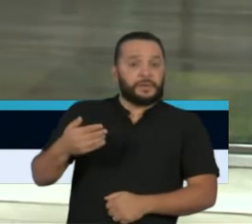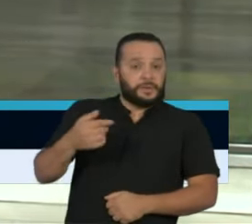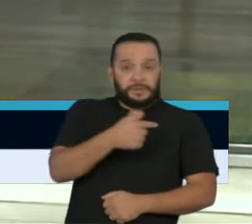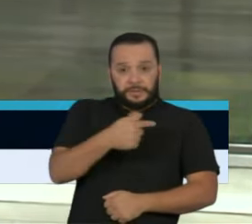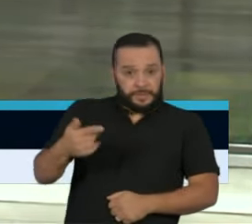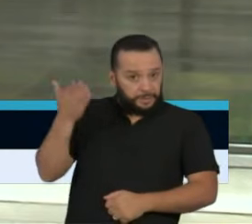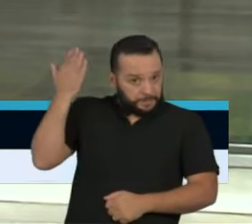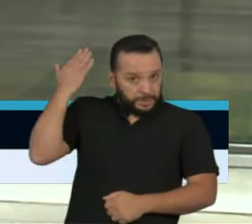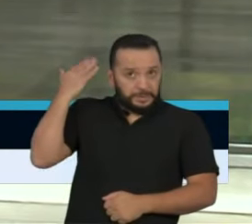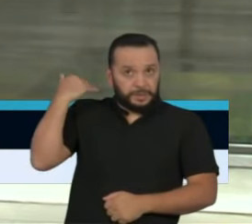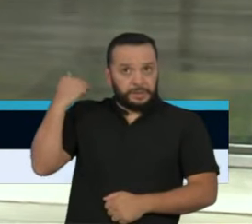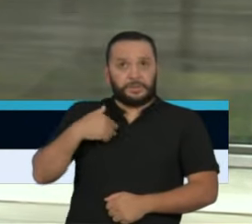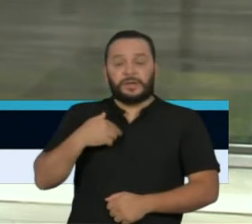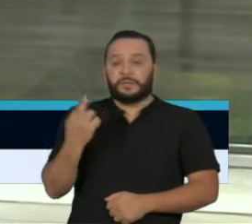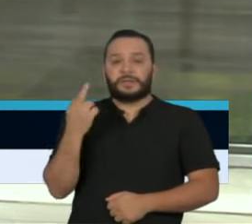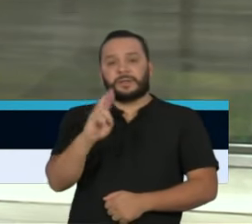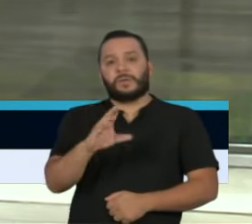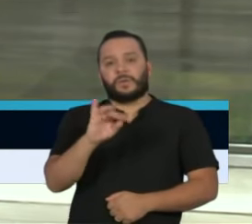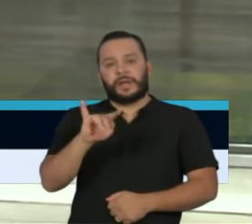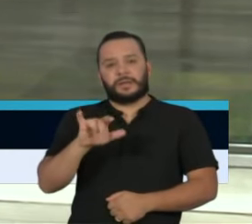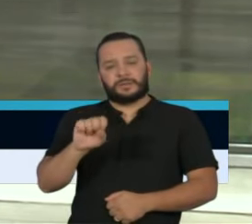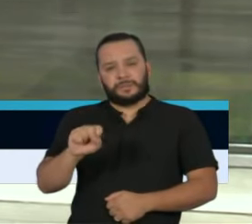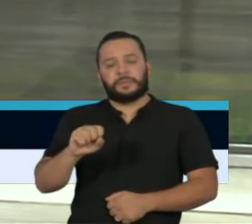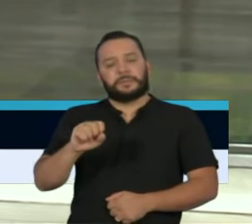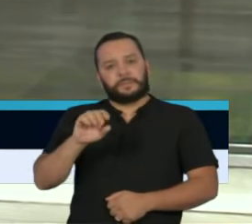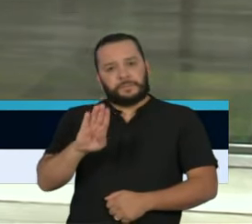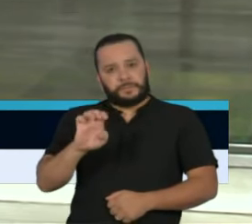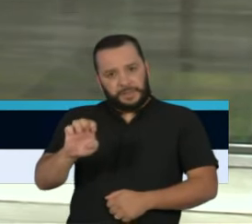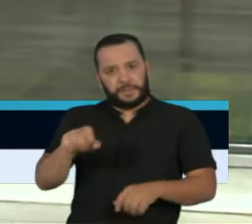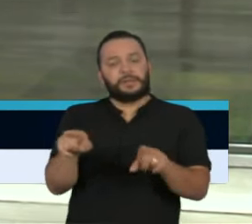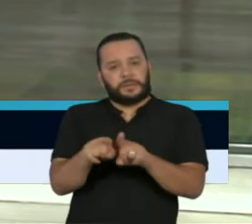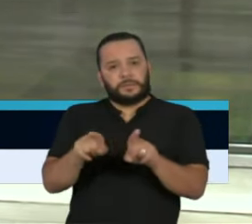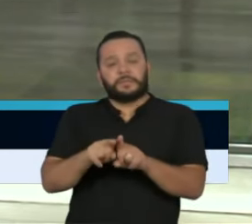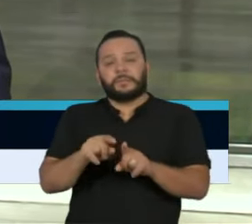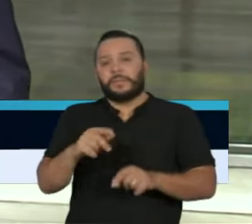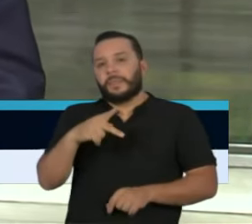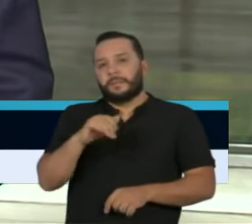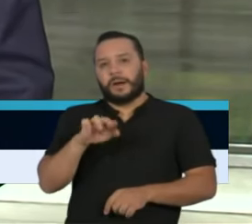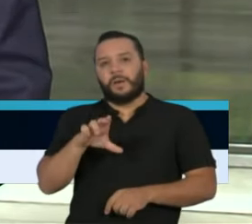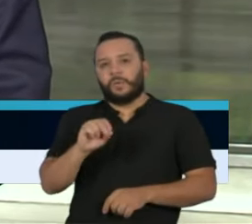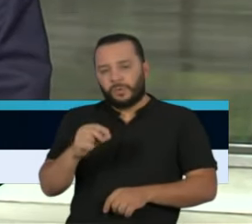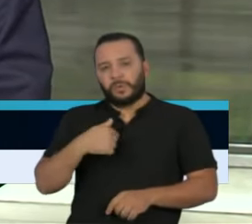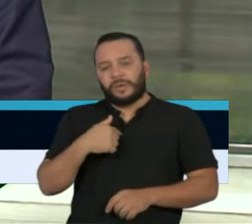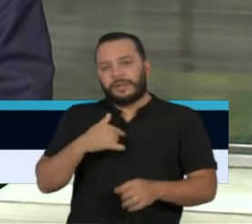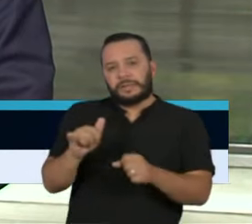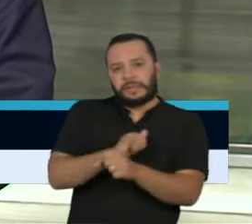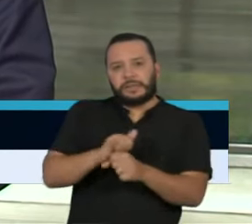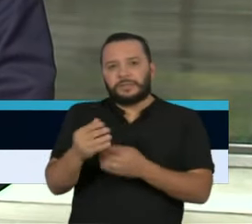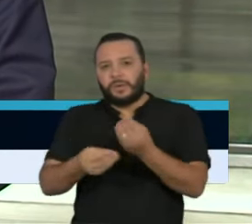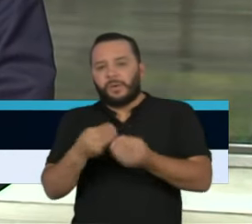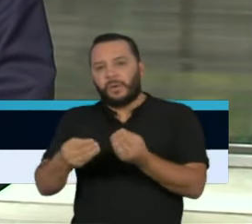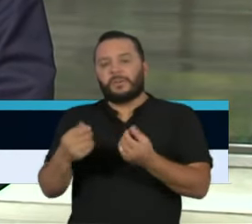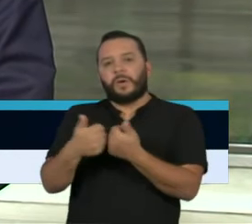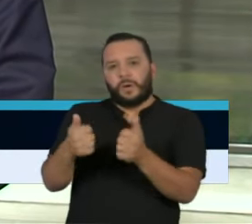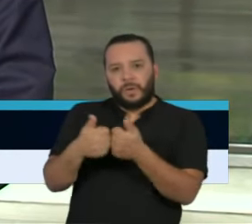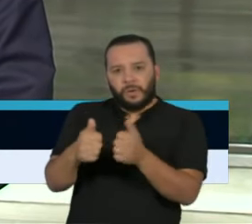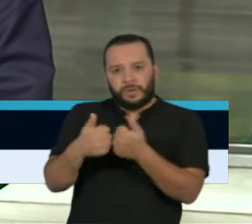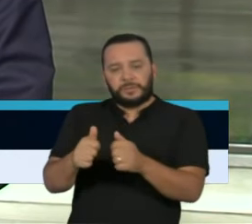Condesb, o prefeito de Santos, Paulo Alexandre Barbosa, anunciou que medidas seriam tomadas junto ao transporte intermunicipal, ônibus